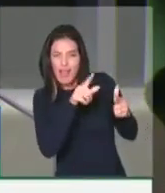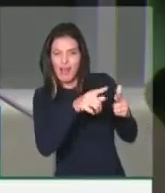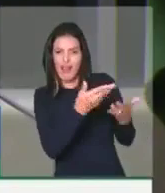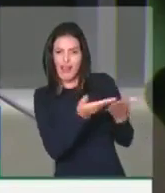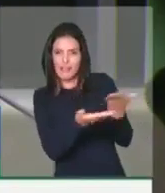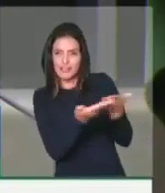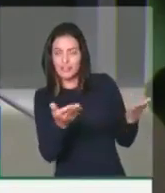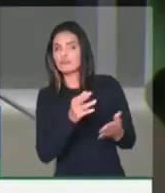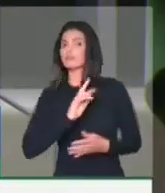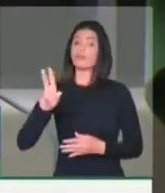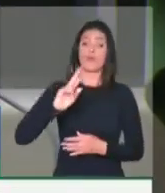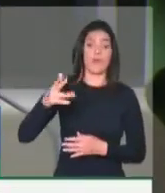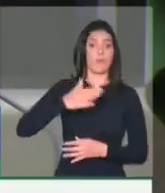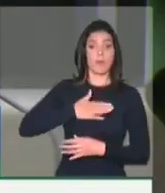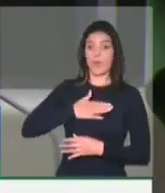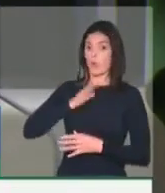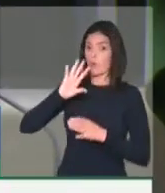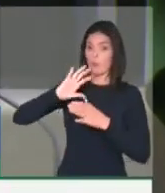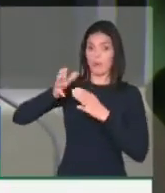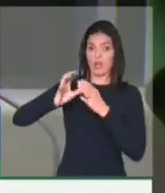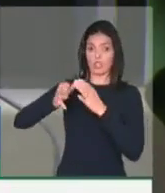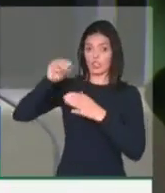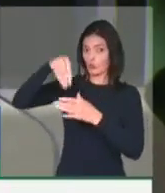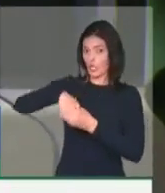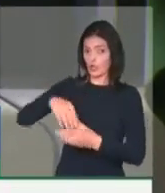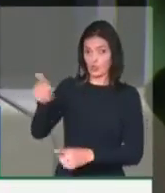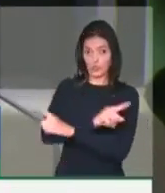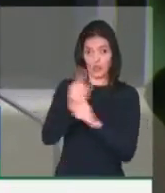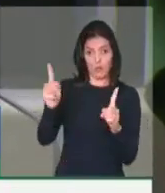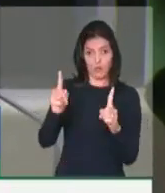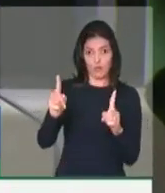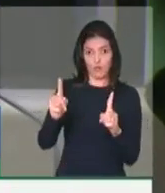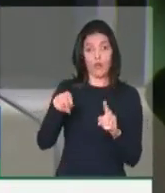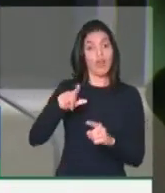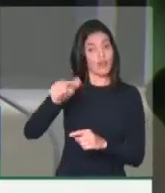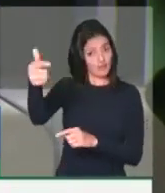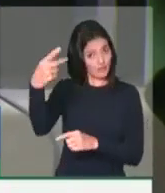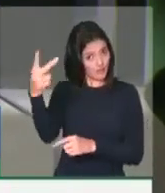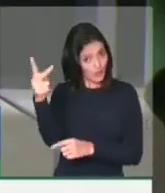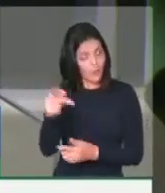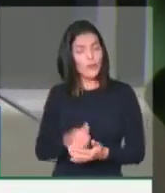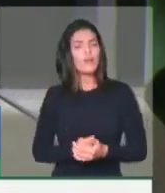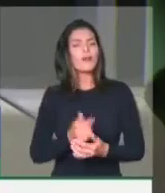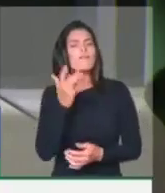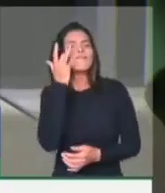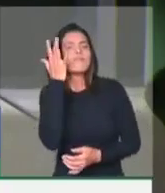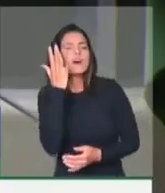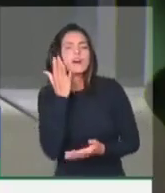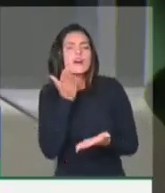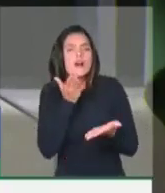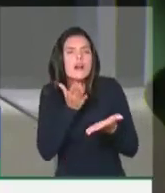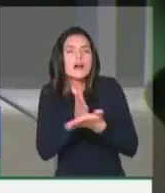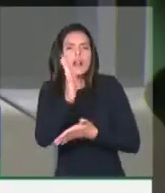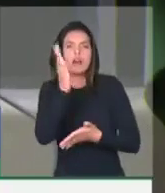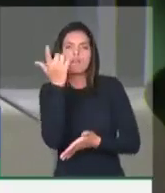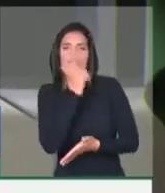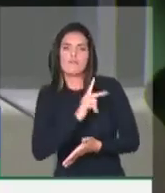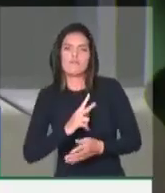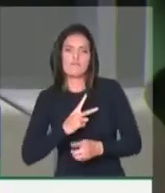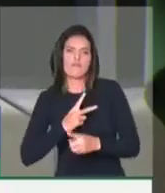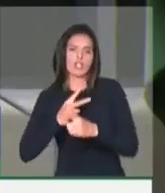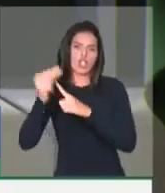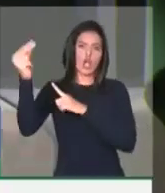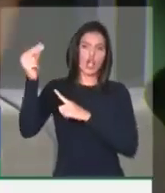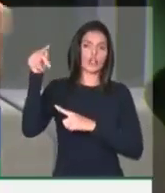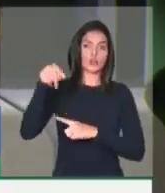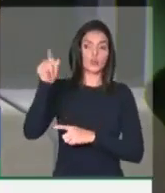do meu partido, que não era o meu candidato, mas para facilitar a vitória do candidato da extrema-direita